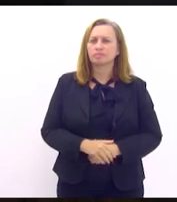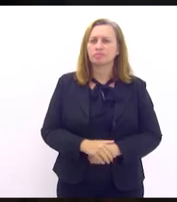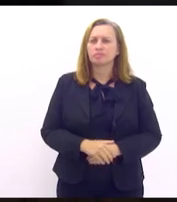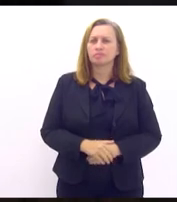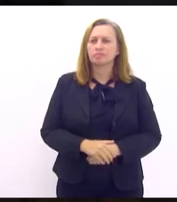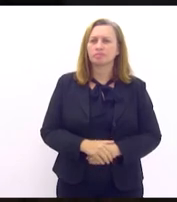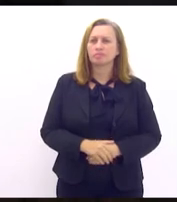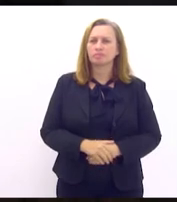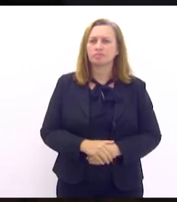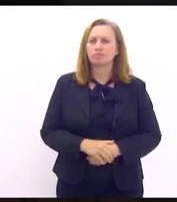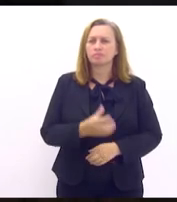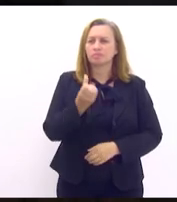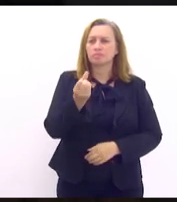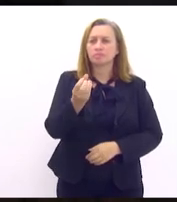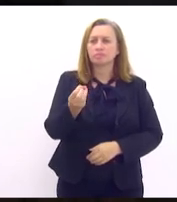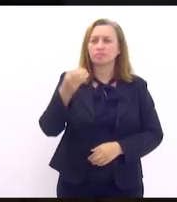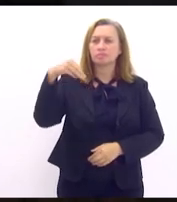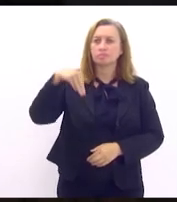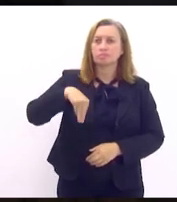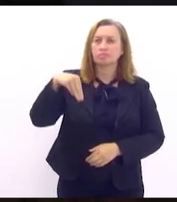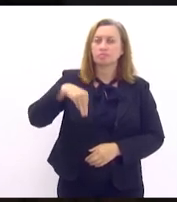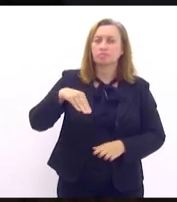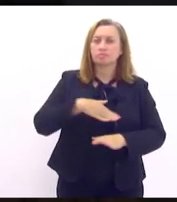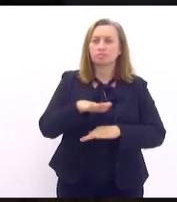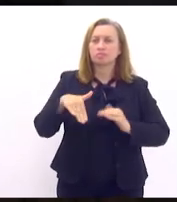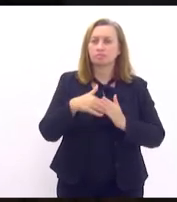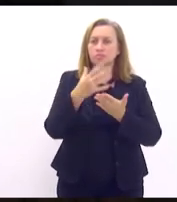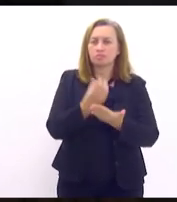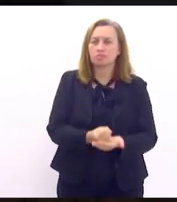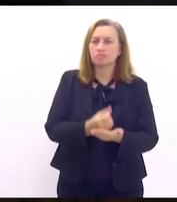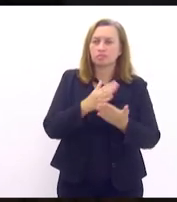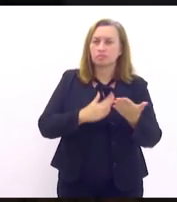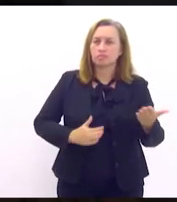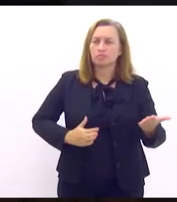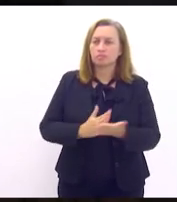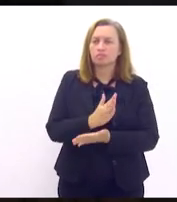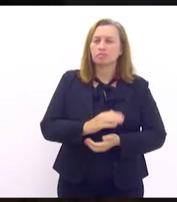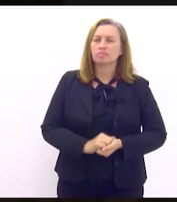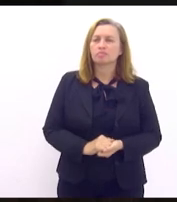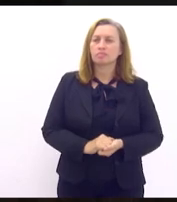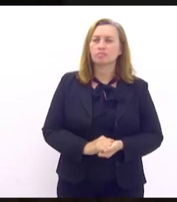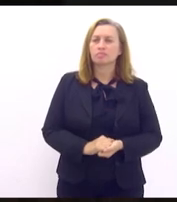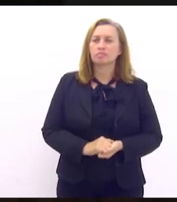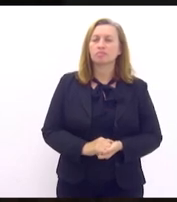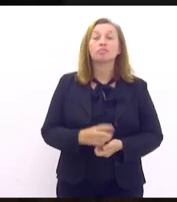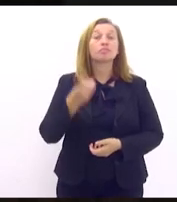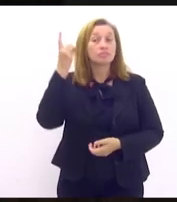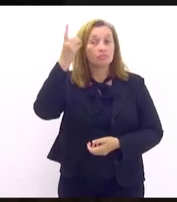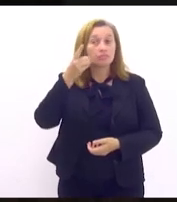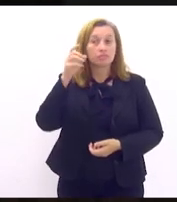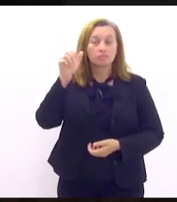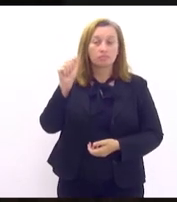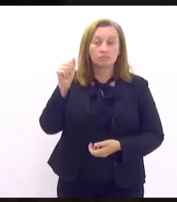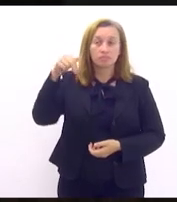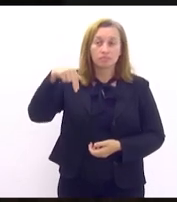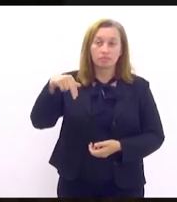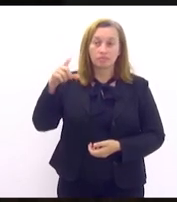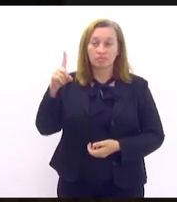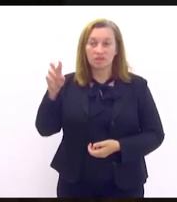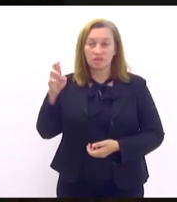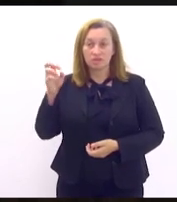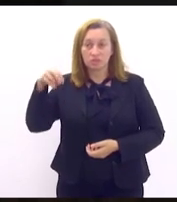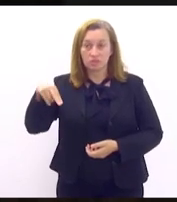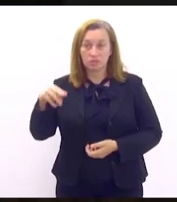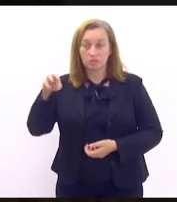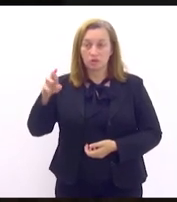por 60 minutos. Senhores que aprovam, permaneçam como estão aprovados. Próximo orador inscrito, o nobre deputado Anderson Moraes. A excelência